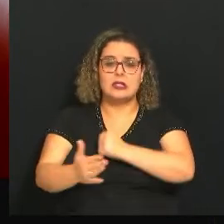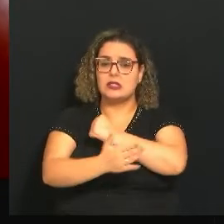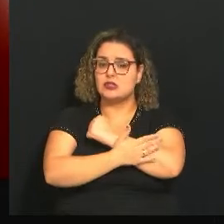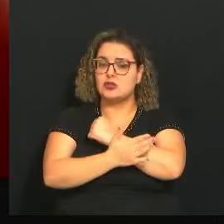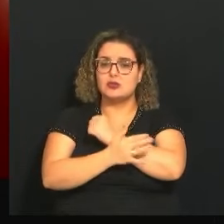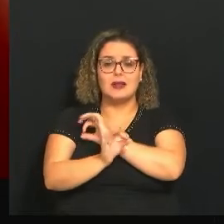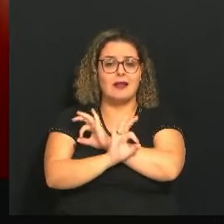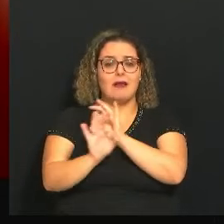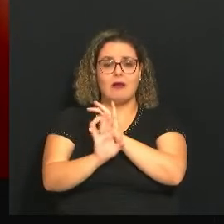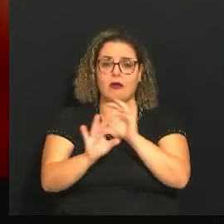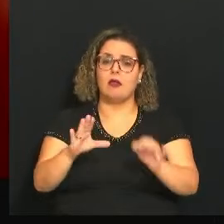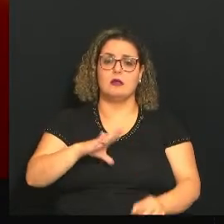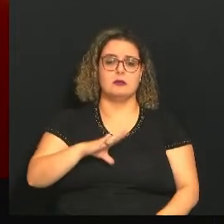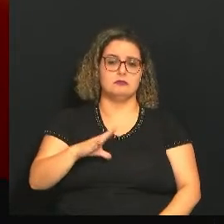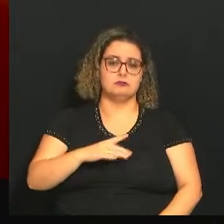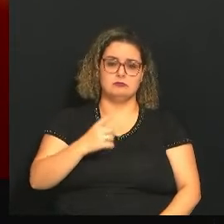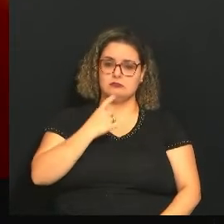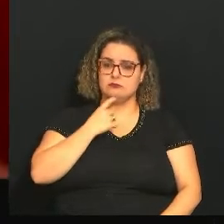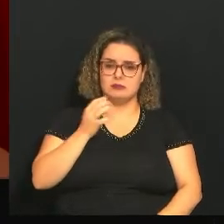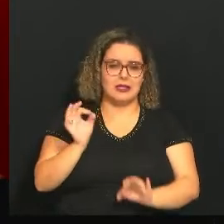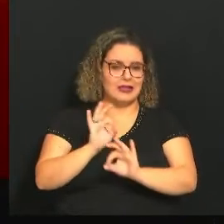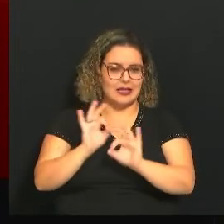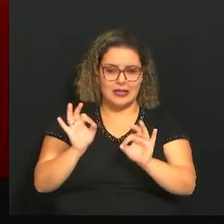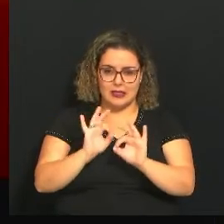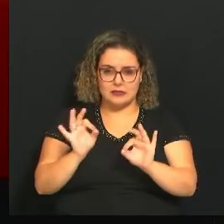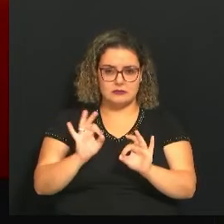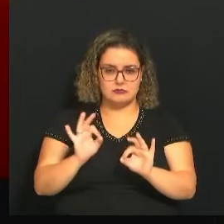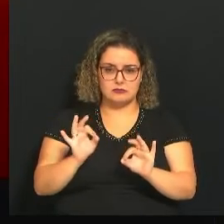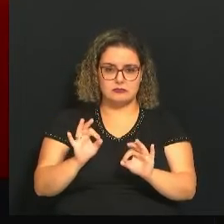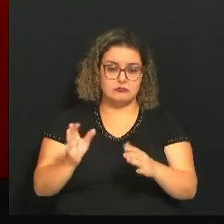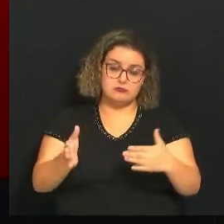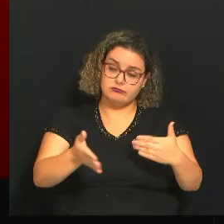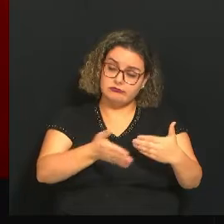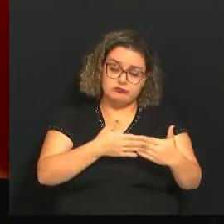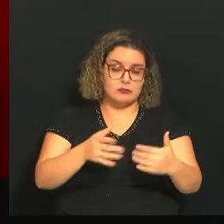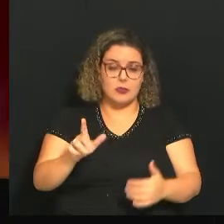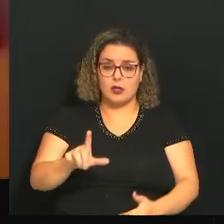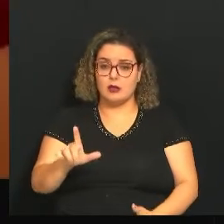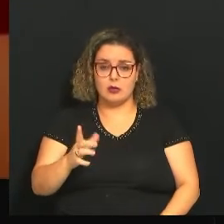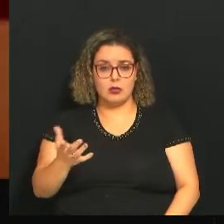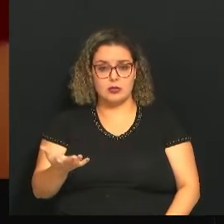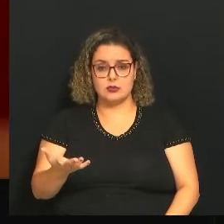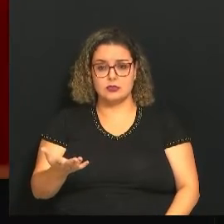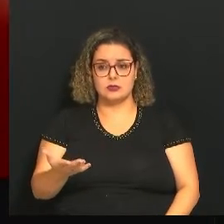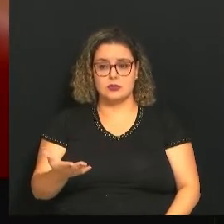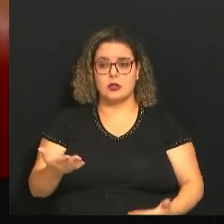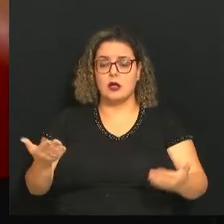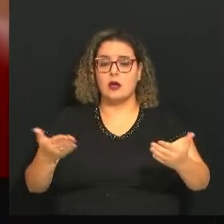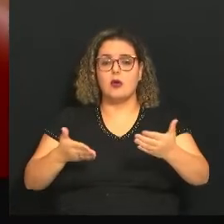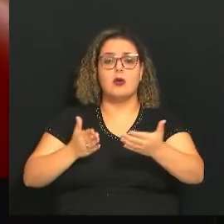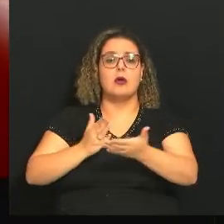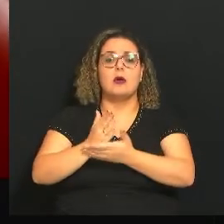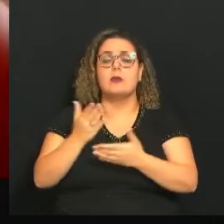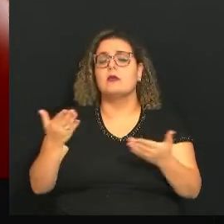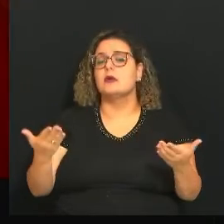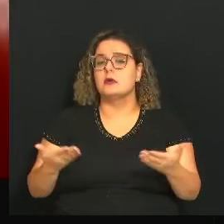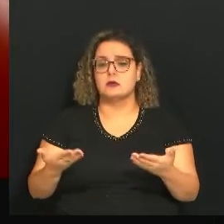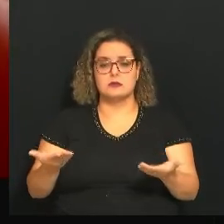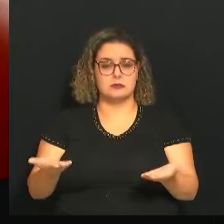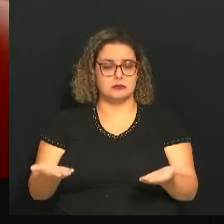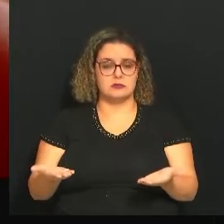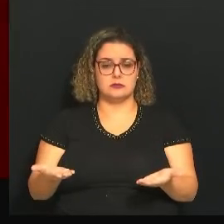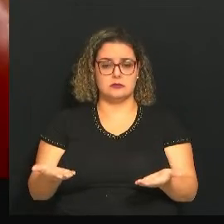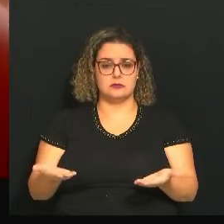poder municipal, né? Nenhum tipo. E eles fecharam. Agora estão aprovando as coisas agora, né?